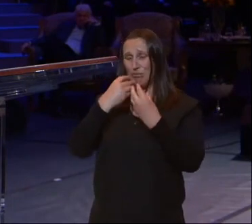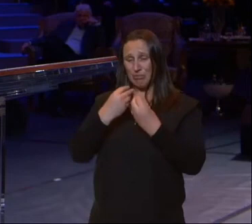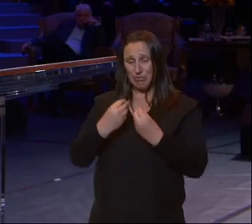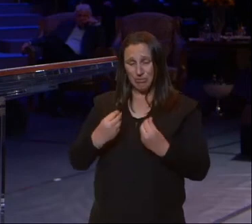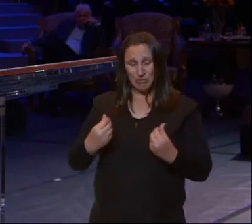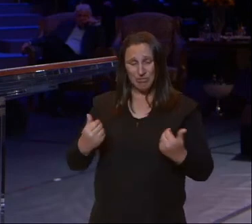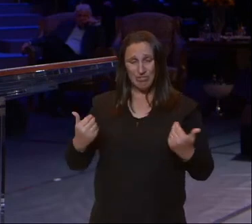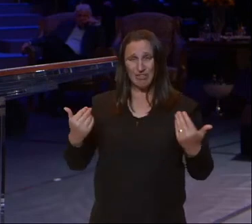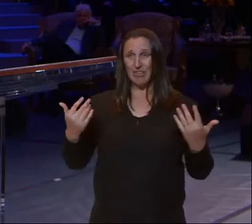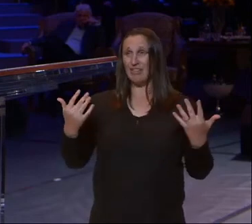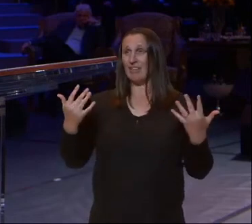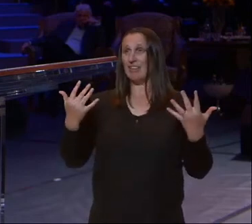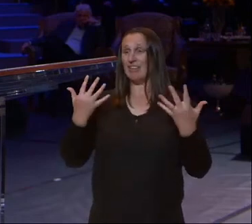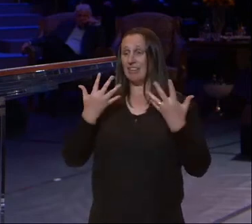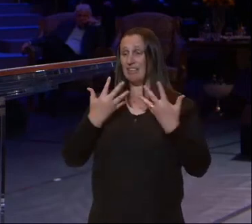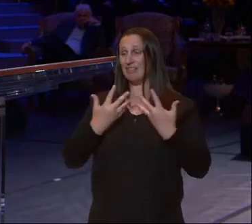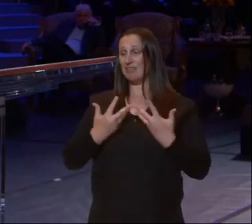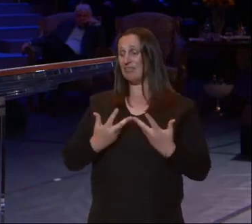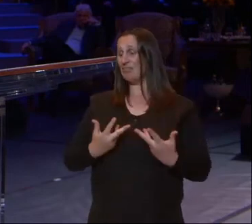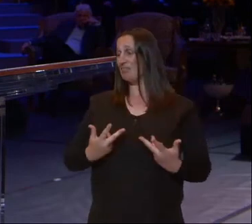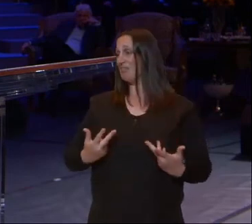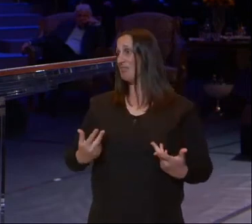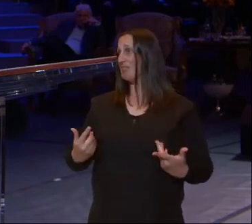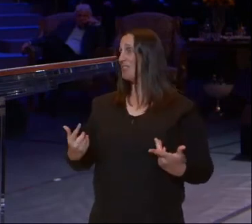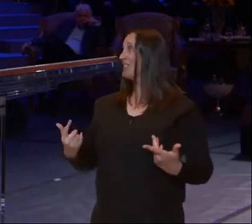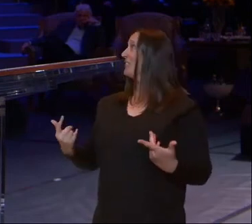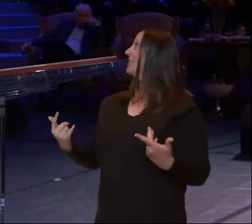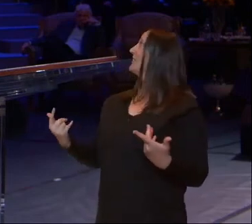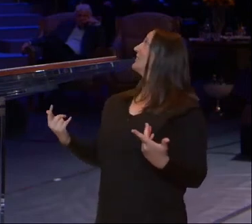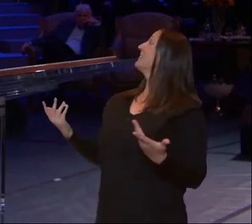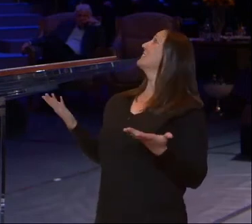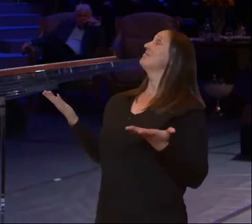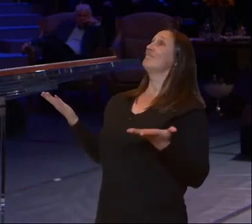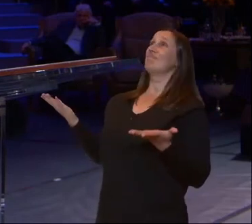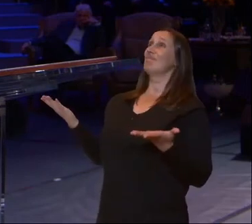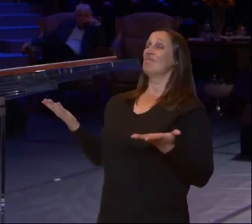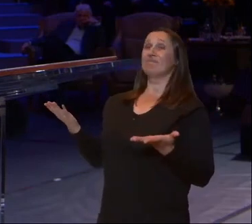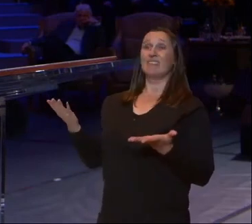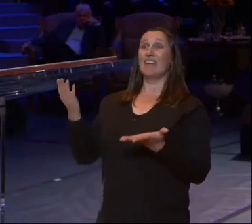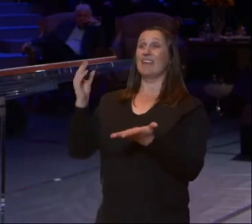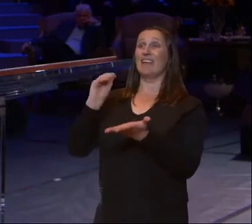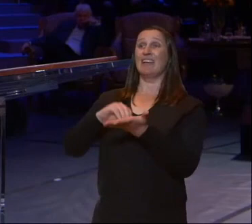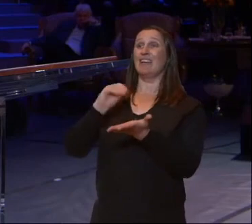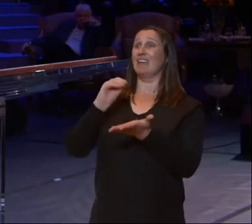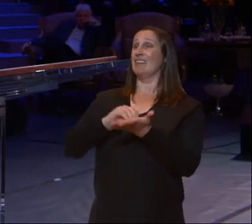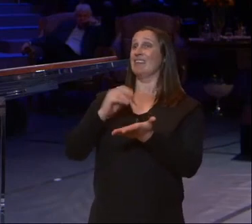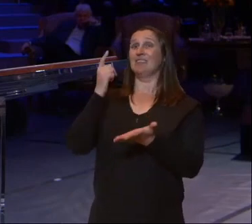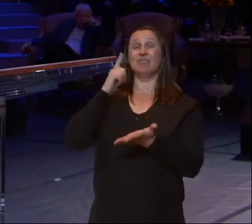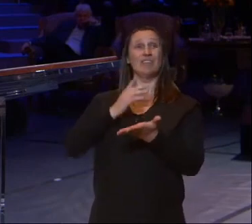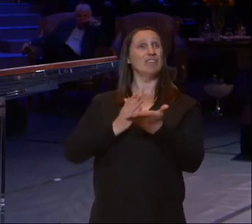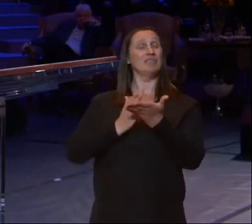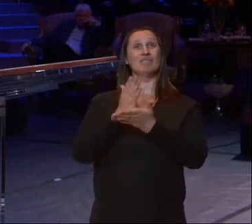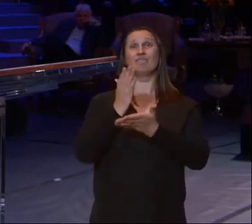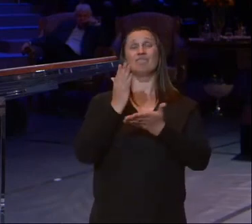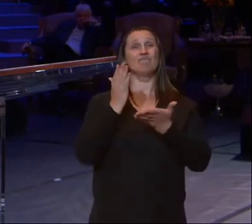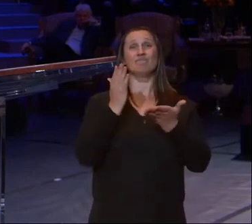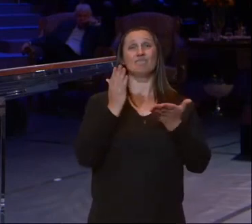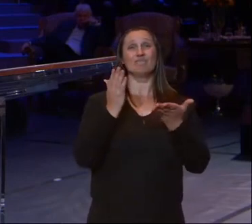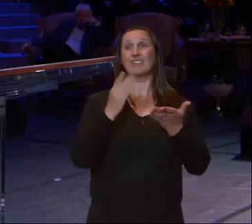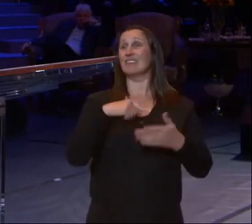que você tem, você coloca diante de uma situação e acaba, não tem